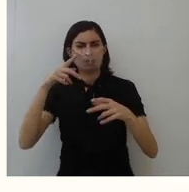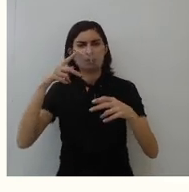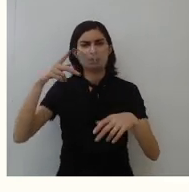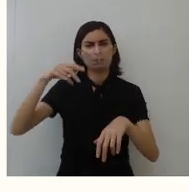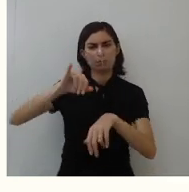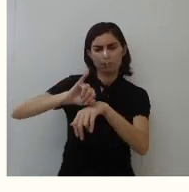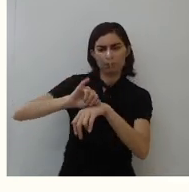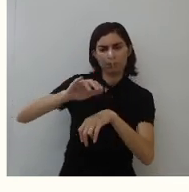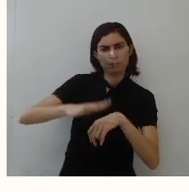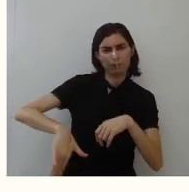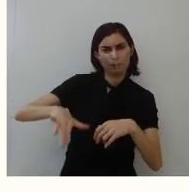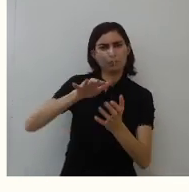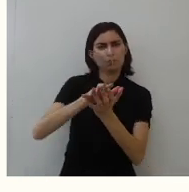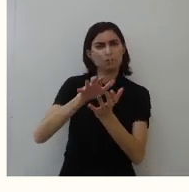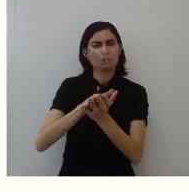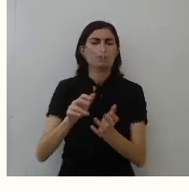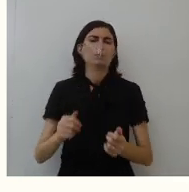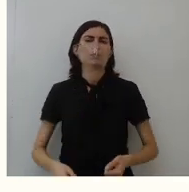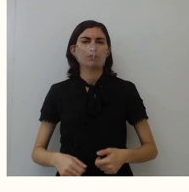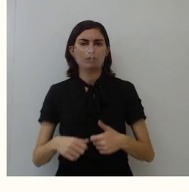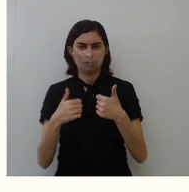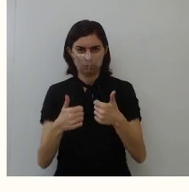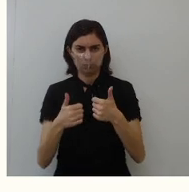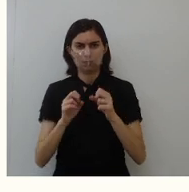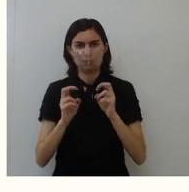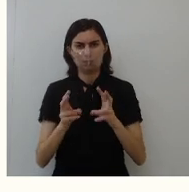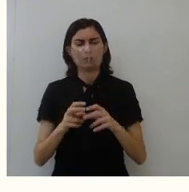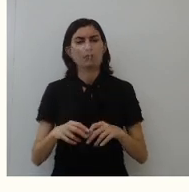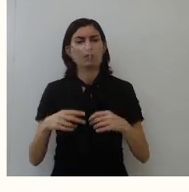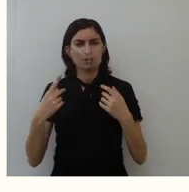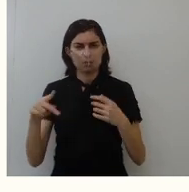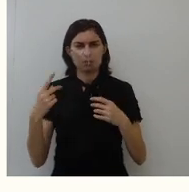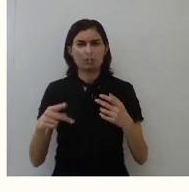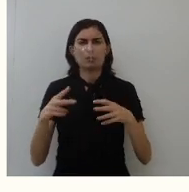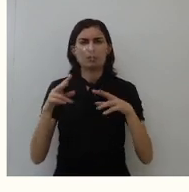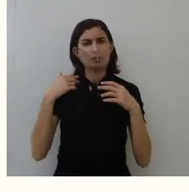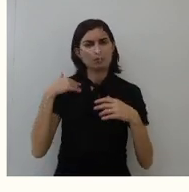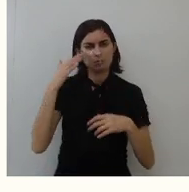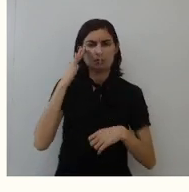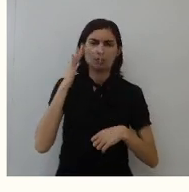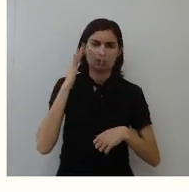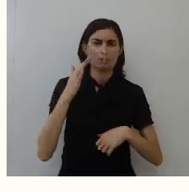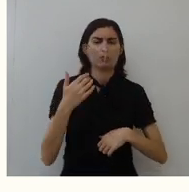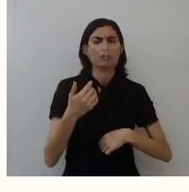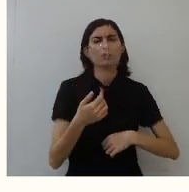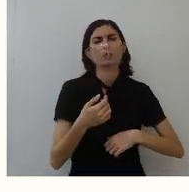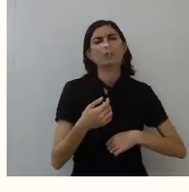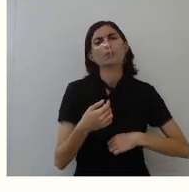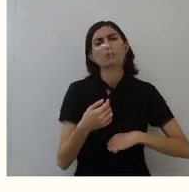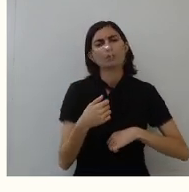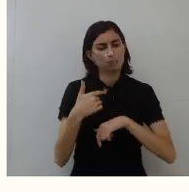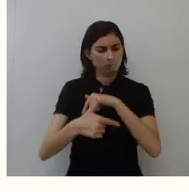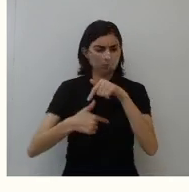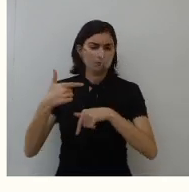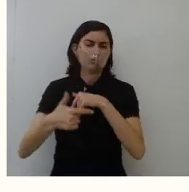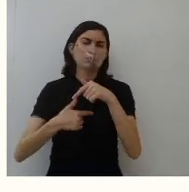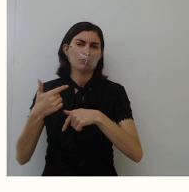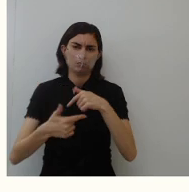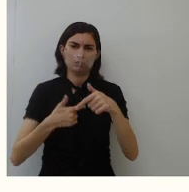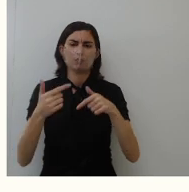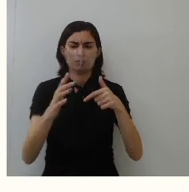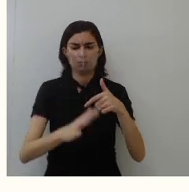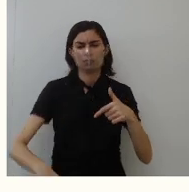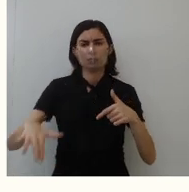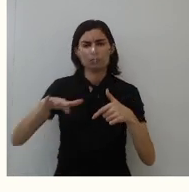metrópole regional ou a metrópole nacional. Okay? Esse é o entendimento do trabalho, né, da